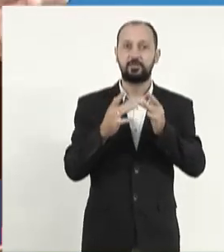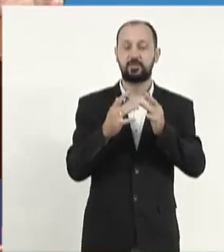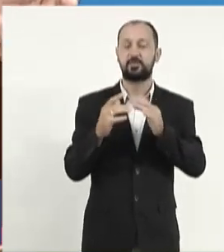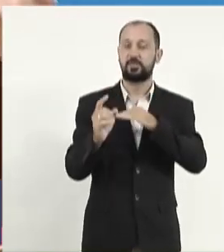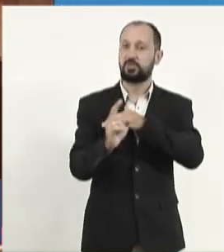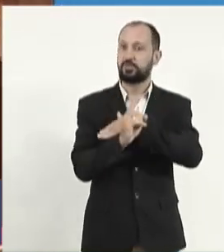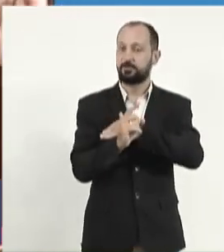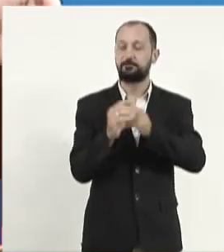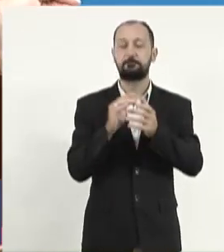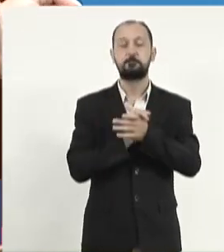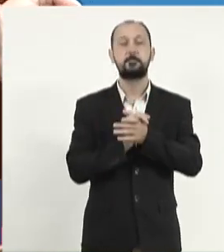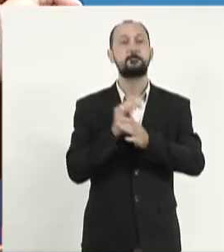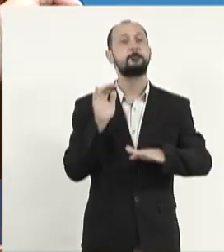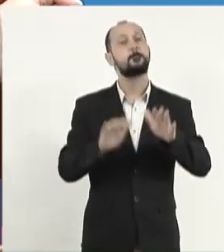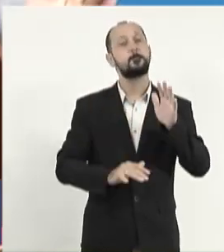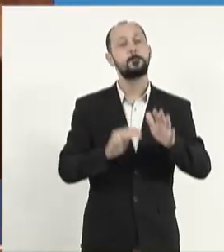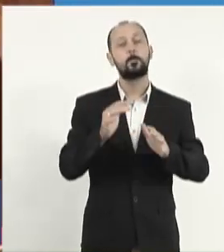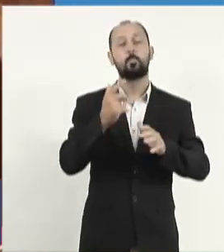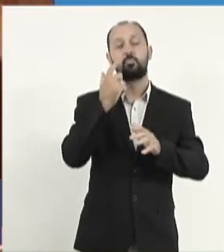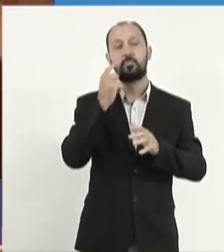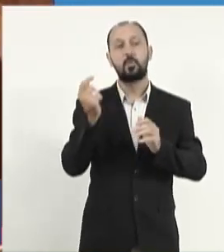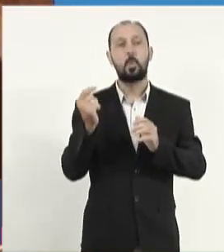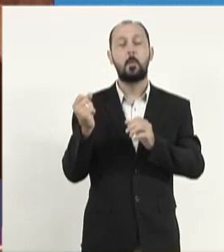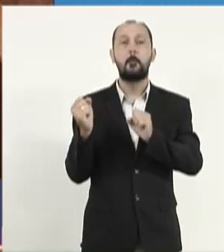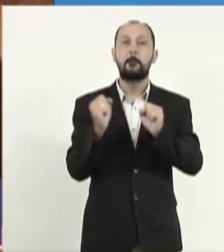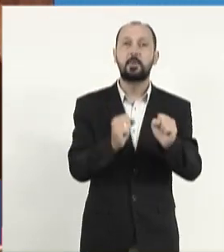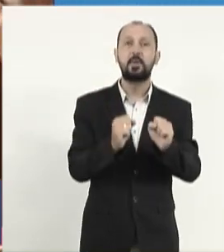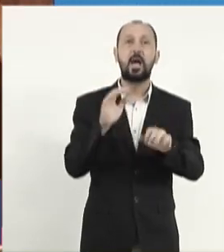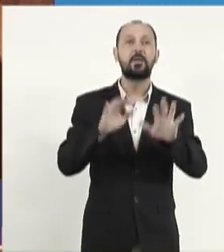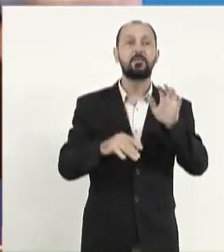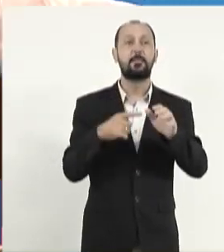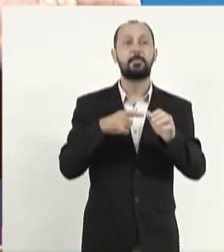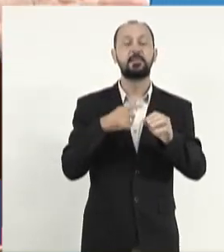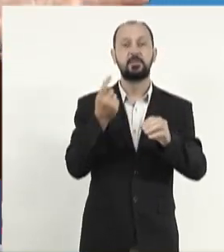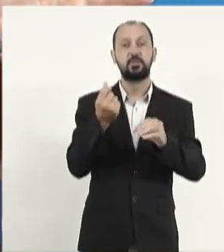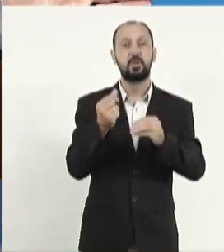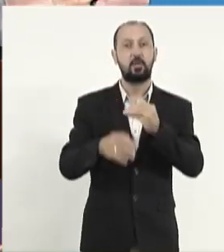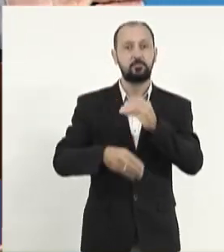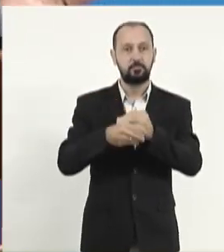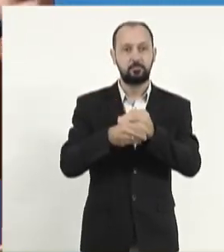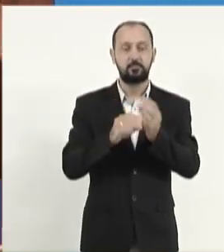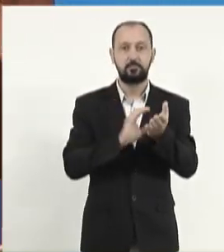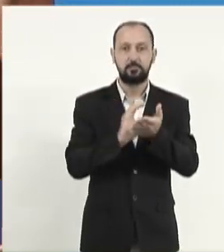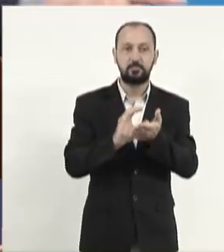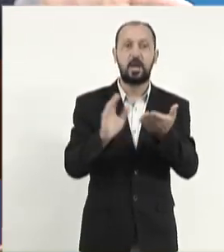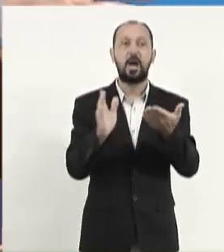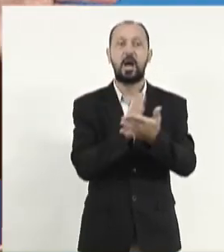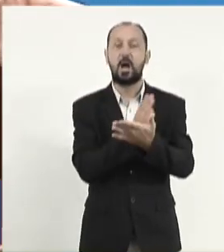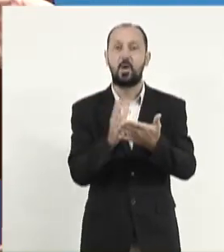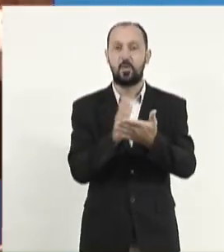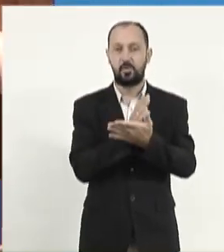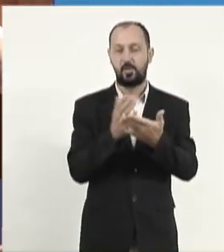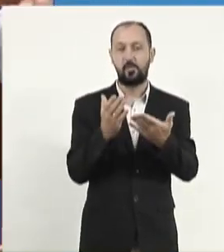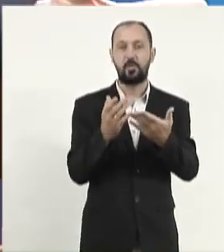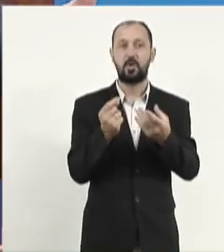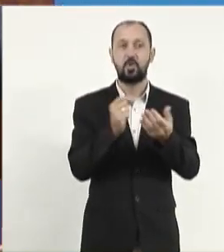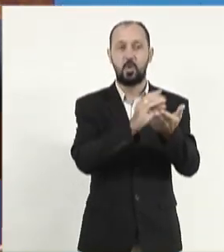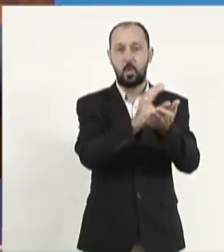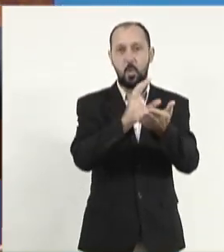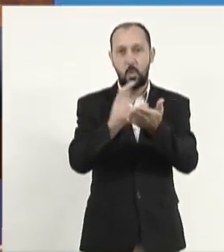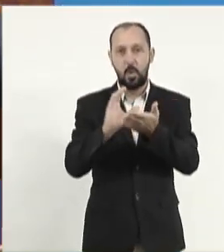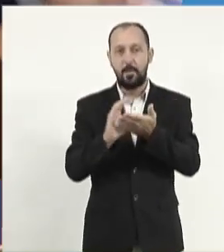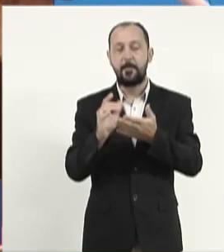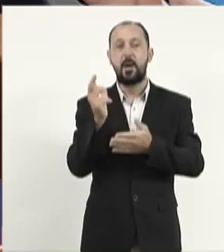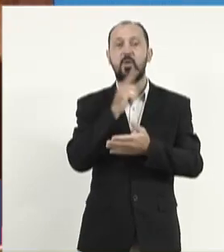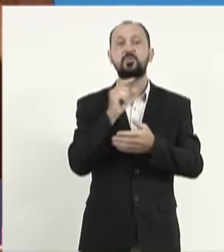serviço. E, muitas vezes, o poder público até tem que subsidiar determinados investimentos